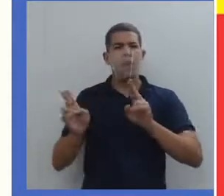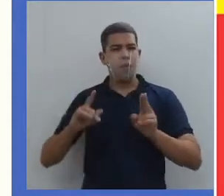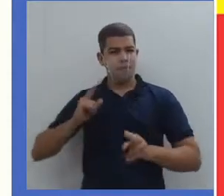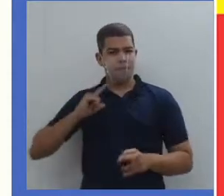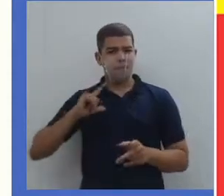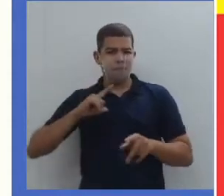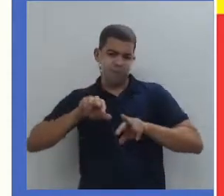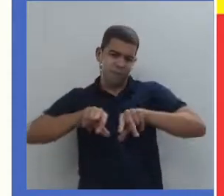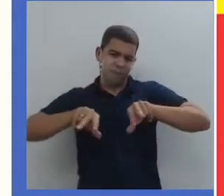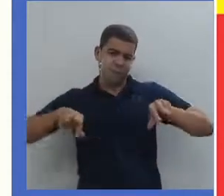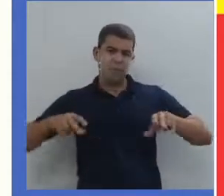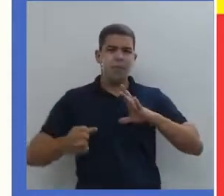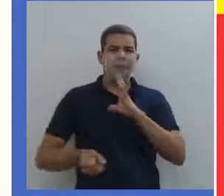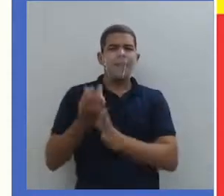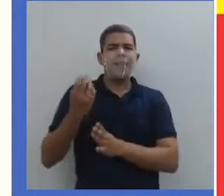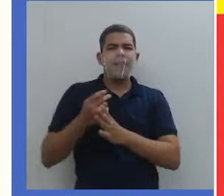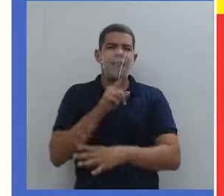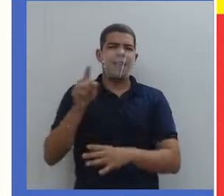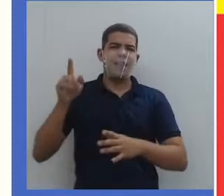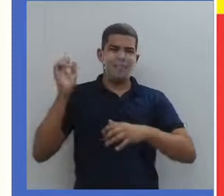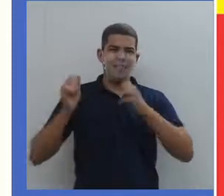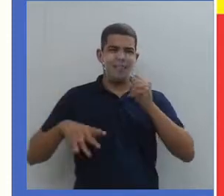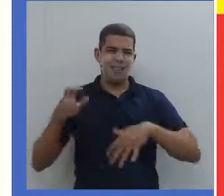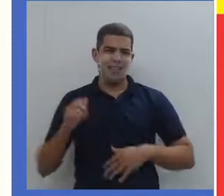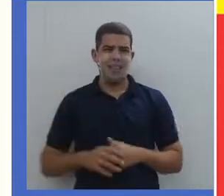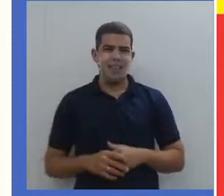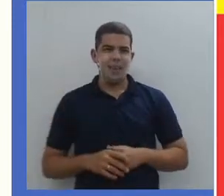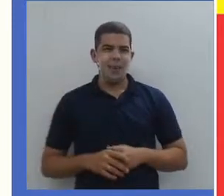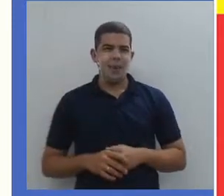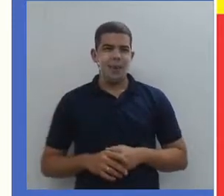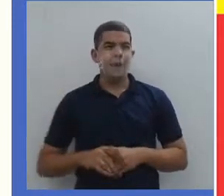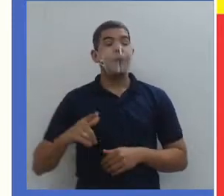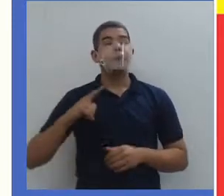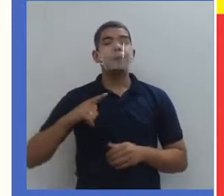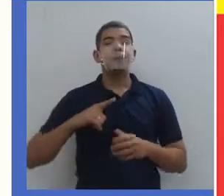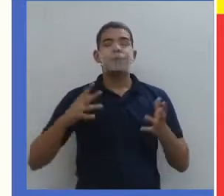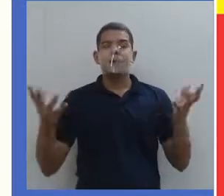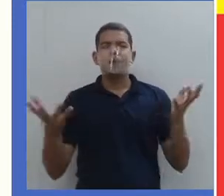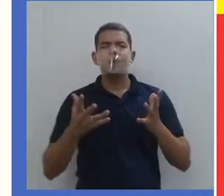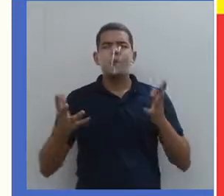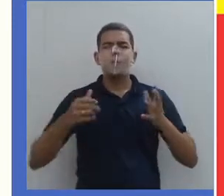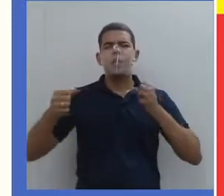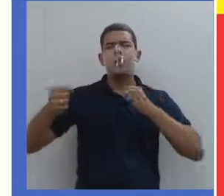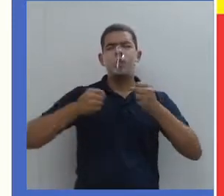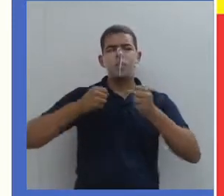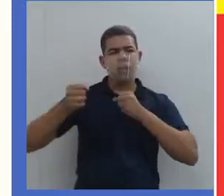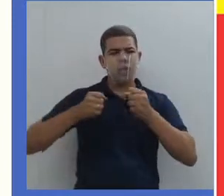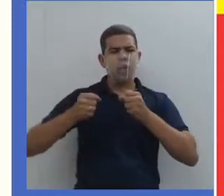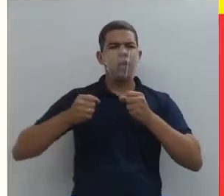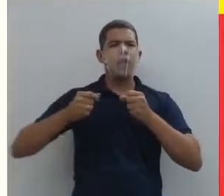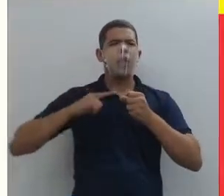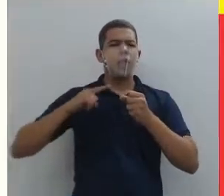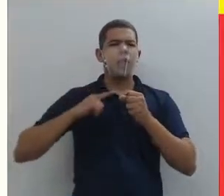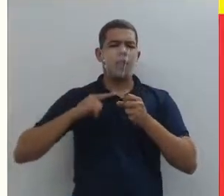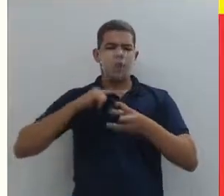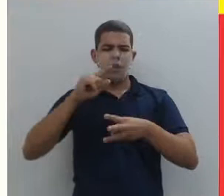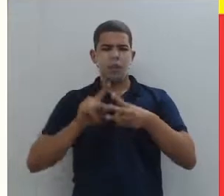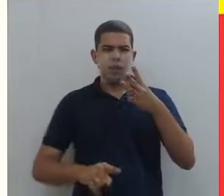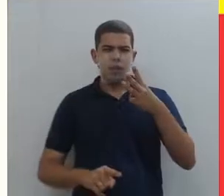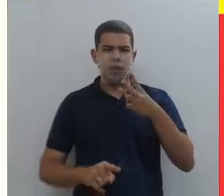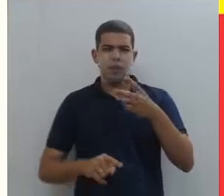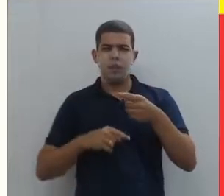fatores para criar suas teorias. Com isso, a gente vai hoje discutir três tipos de teorias: a